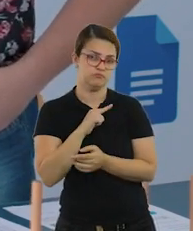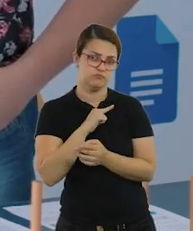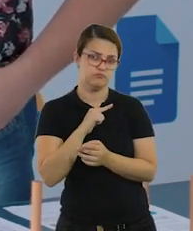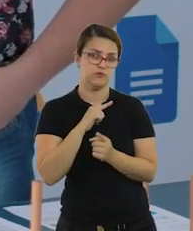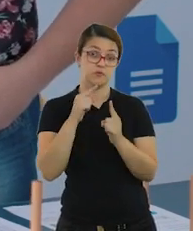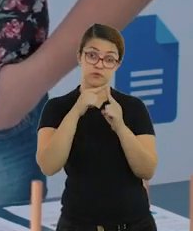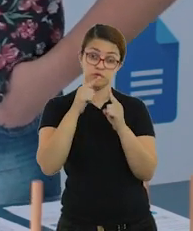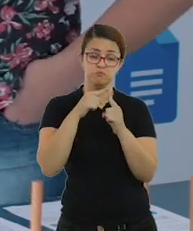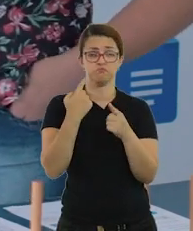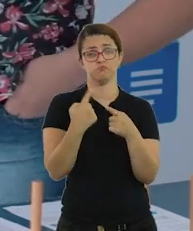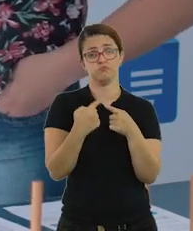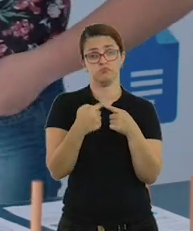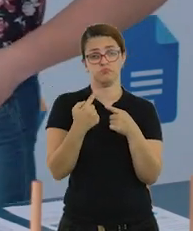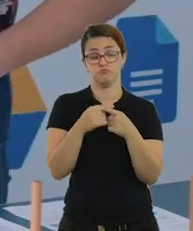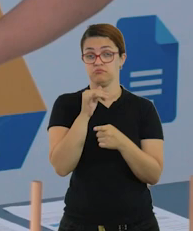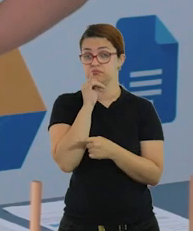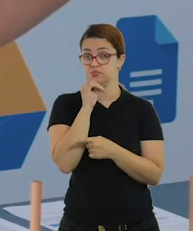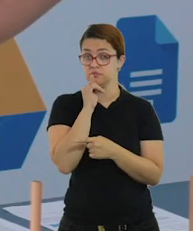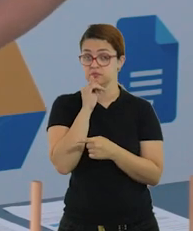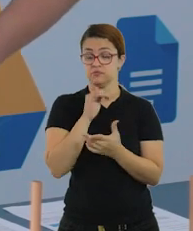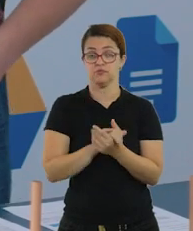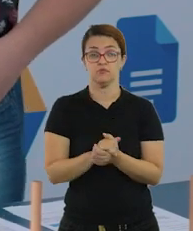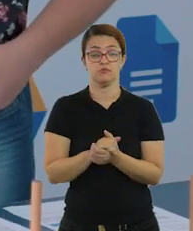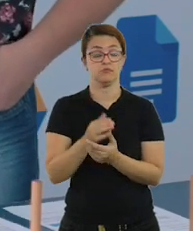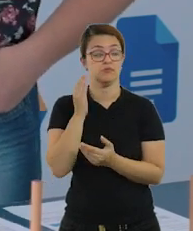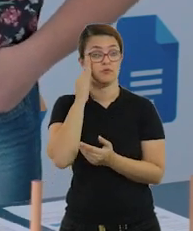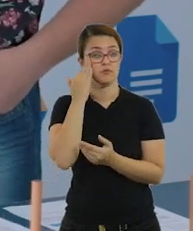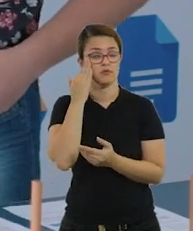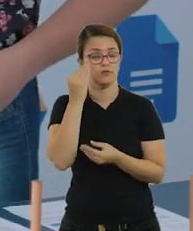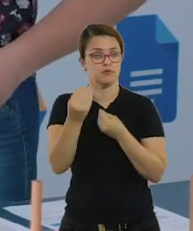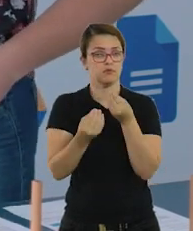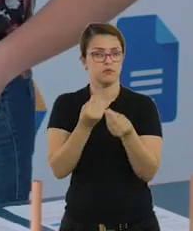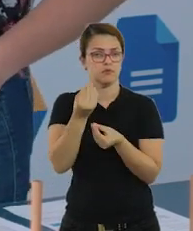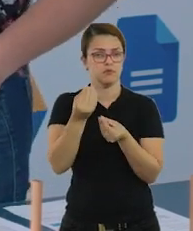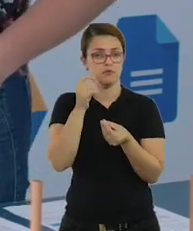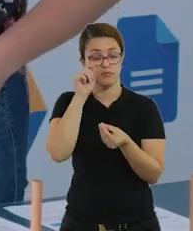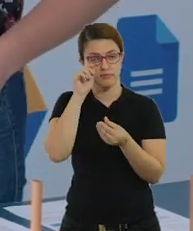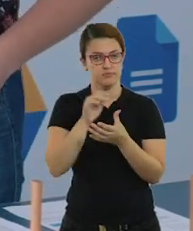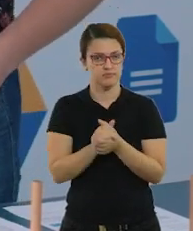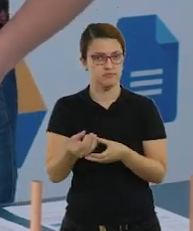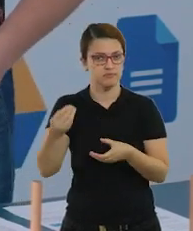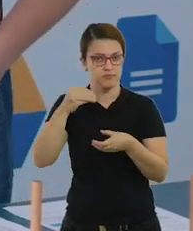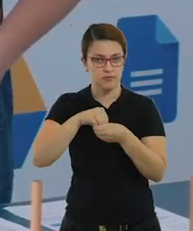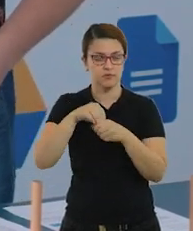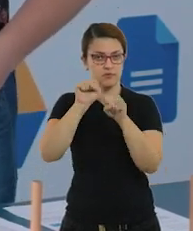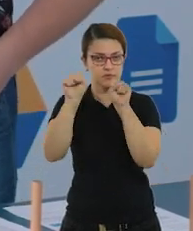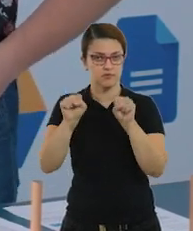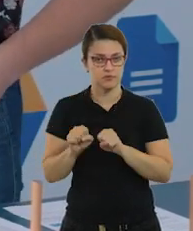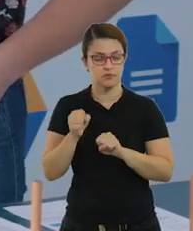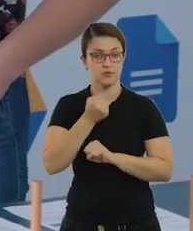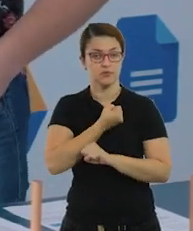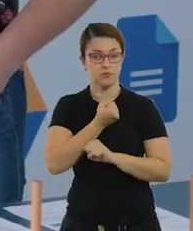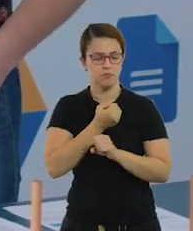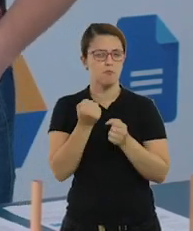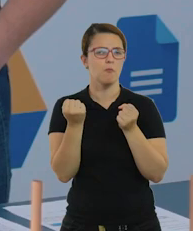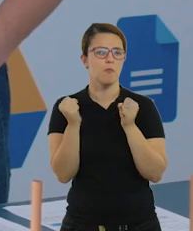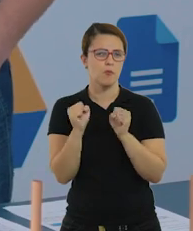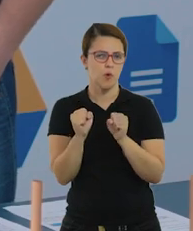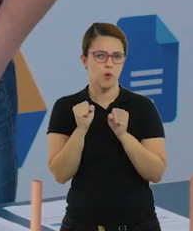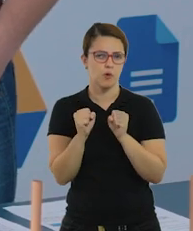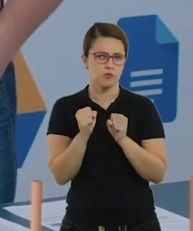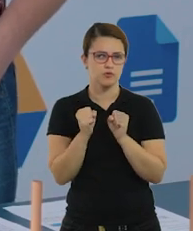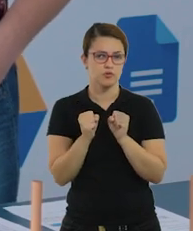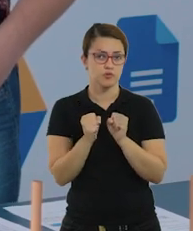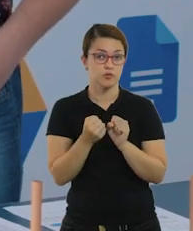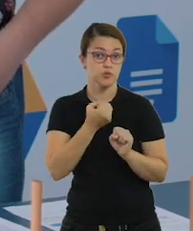unidade, tá? Por que serve esse exemplo? Para vocês entenderem que dentro do nosso sistema a gente pode decompor